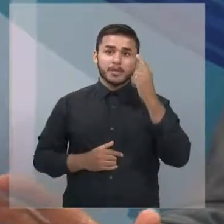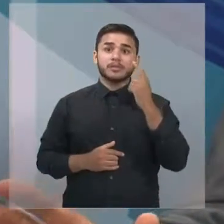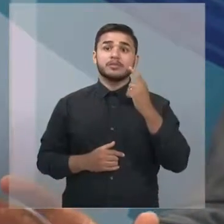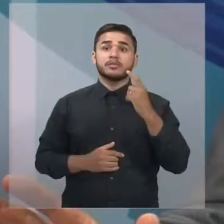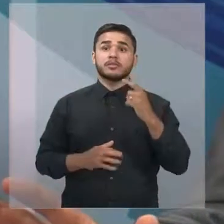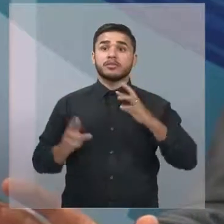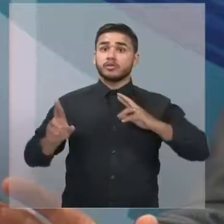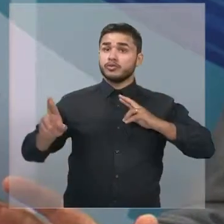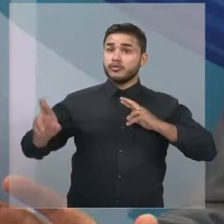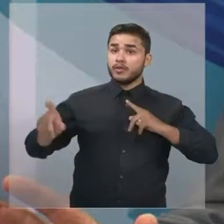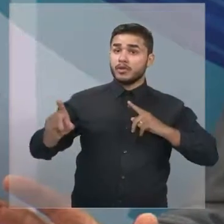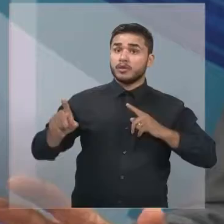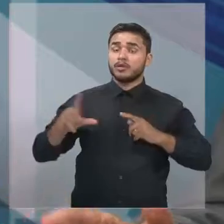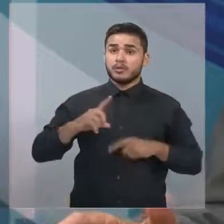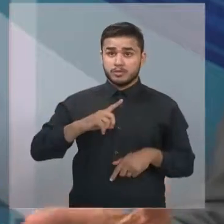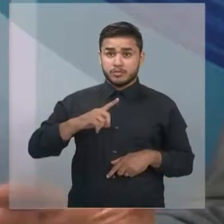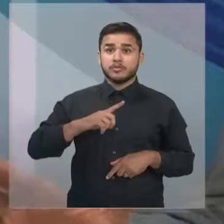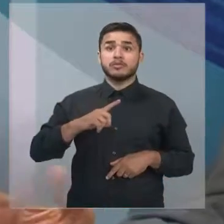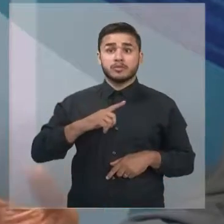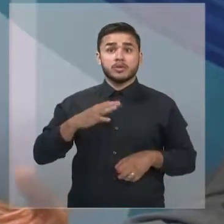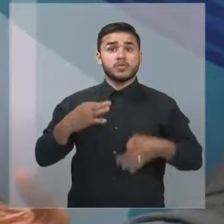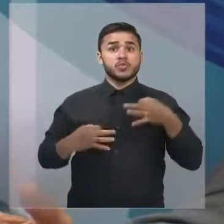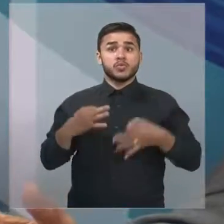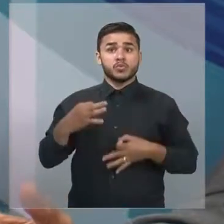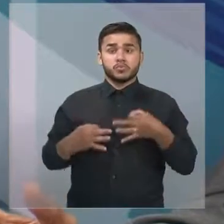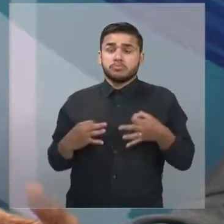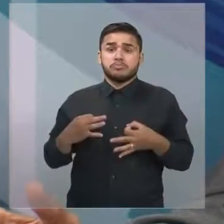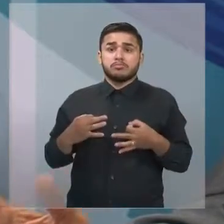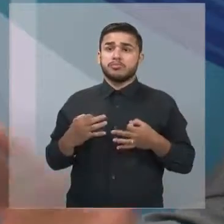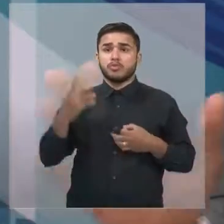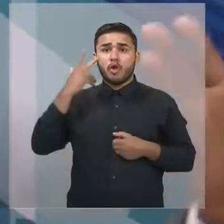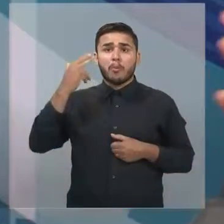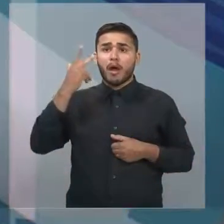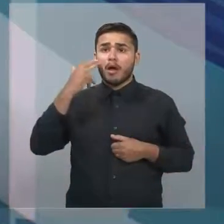injusto. Agora, ser desigual é injusto.